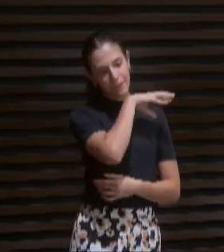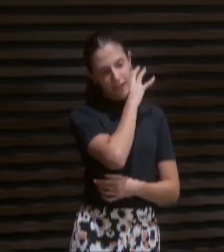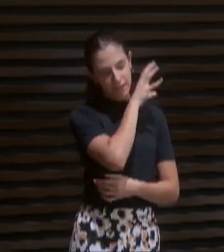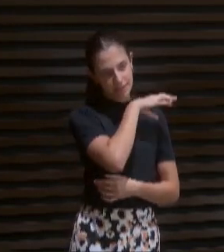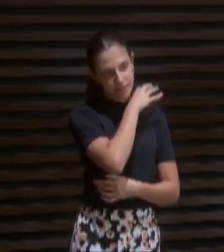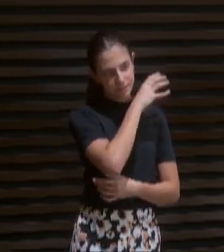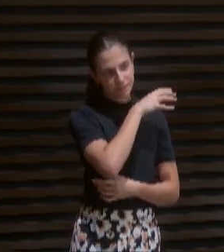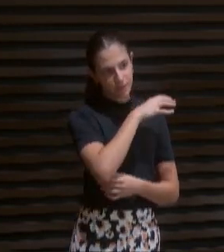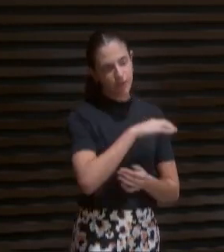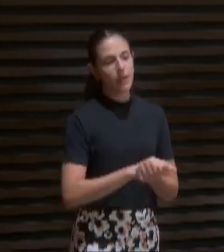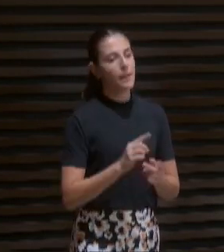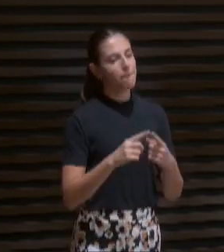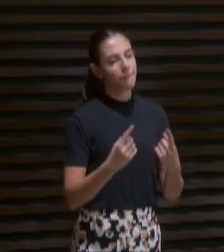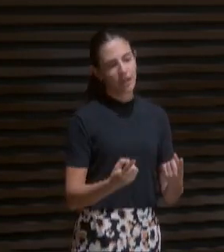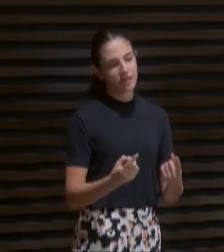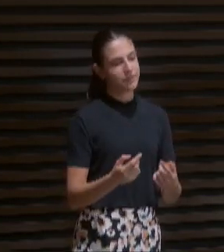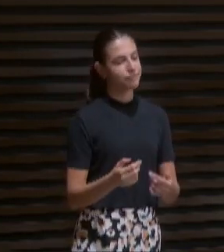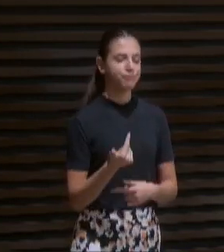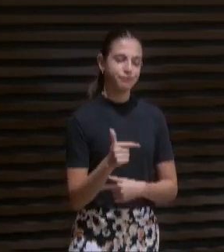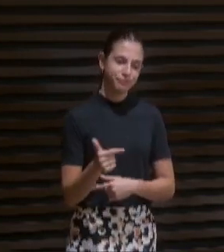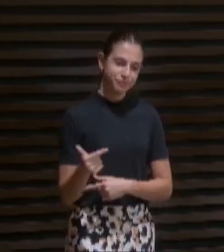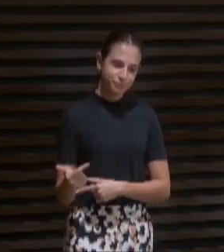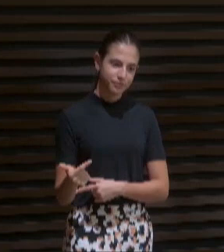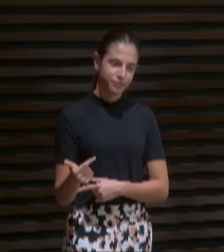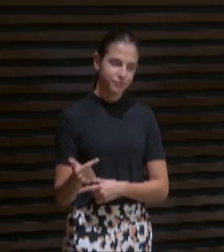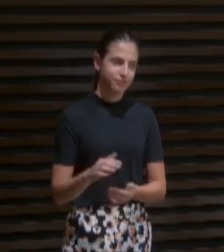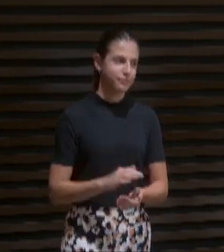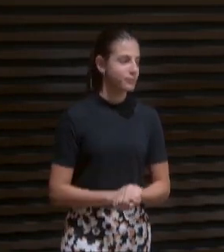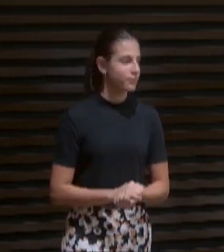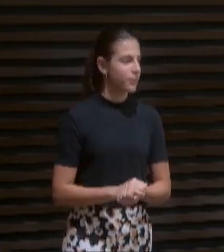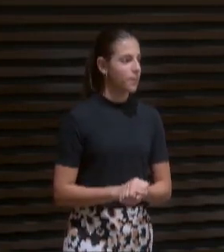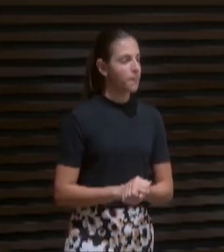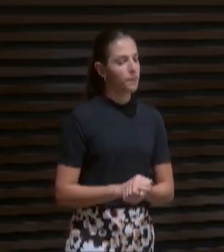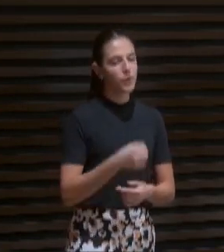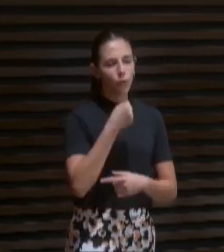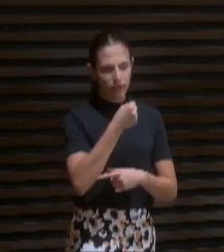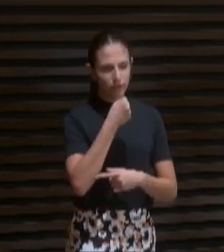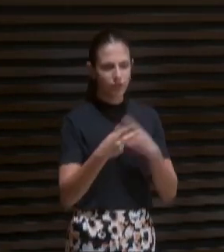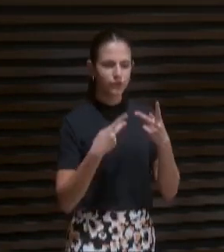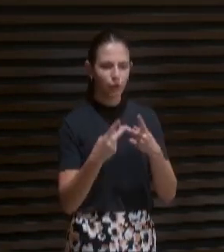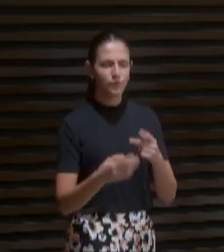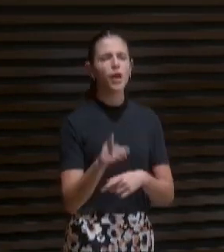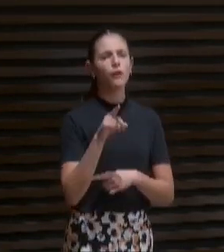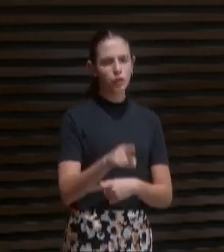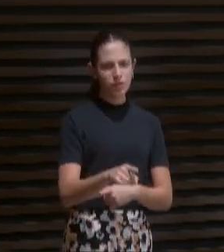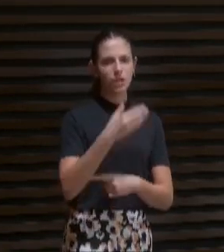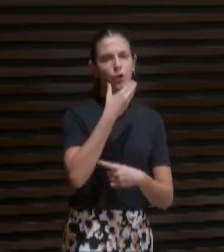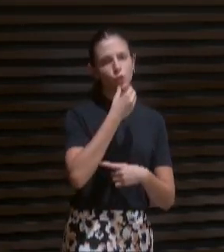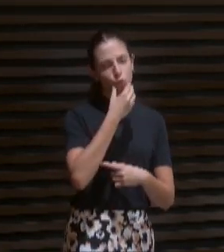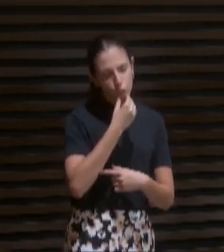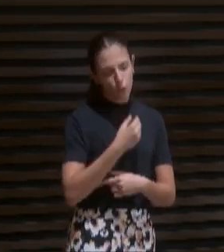existe macho e fêmea. E ele disse: mas doutor, o senhor, um homem de pesquisa, o senhor